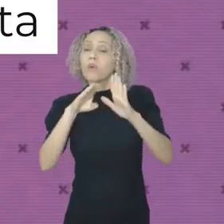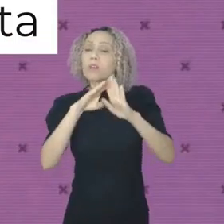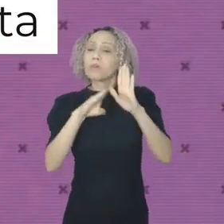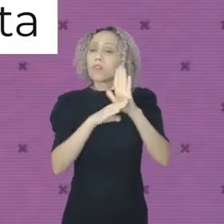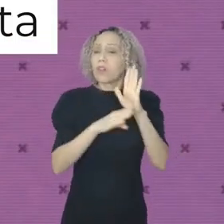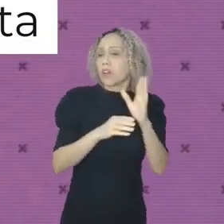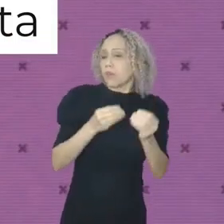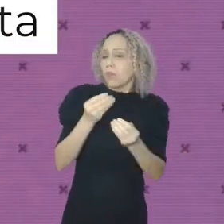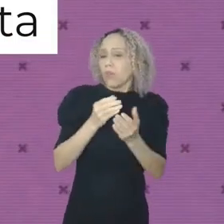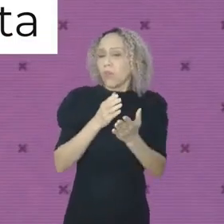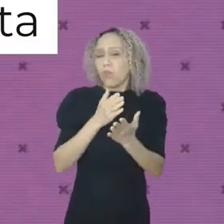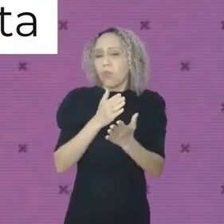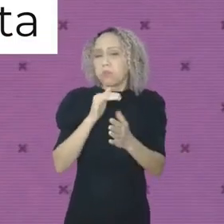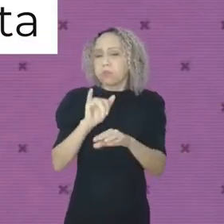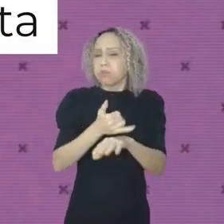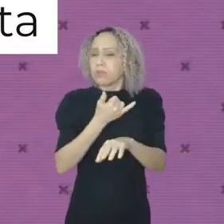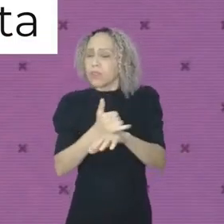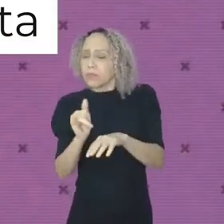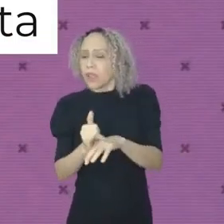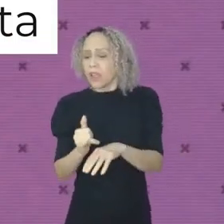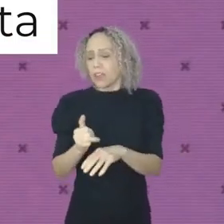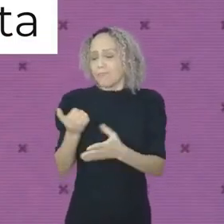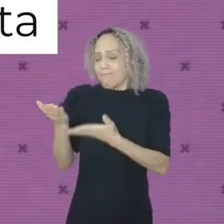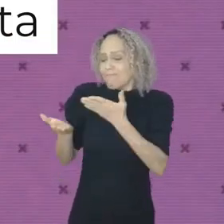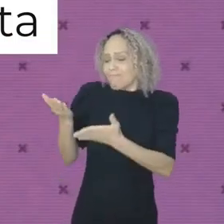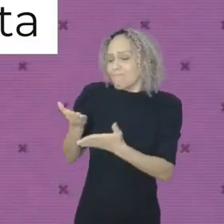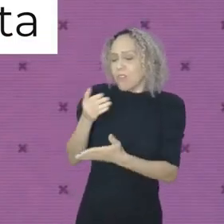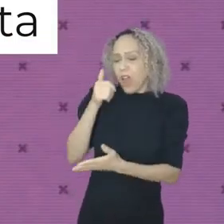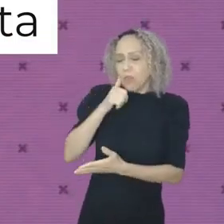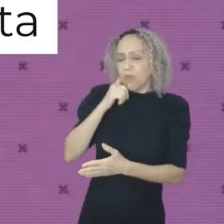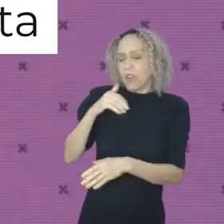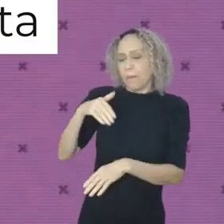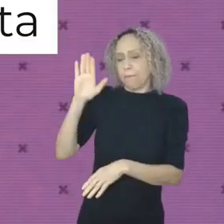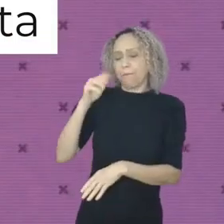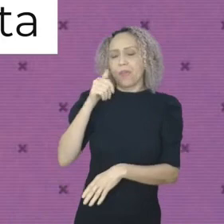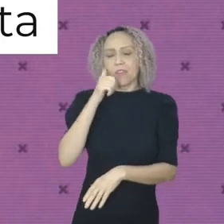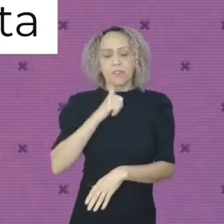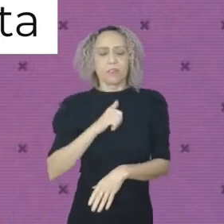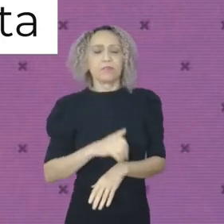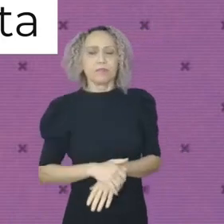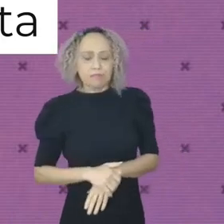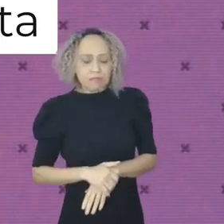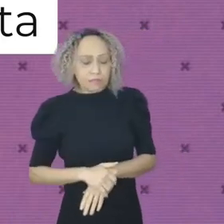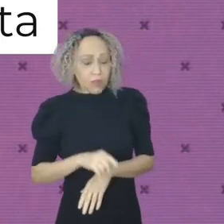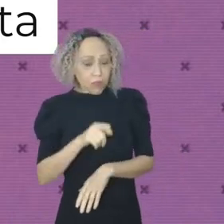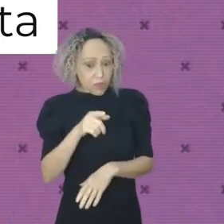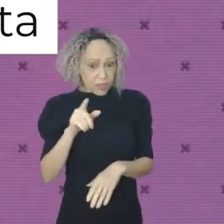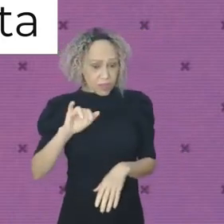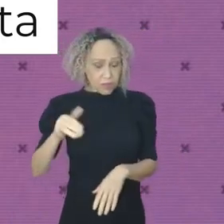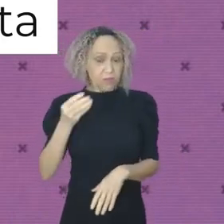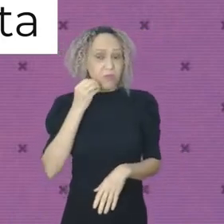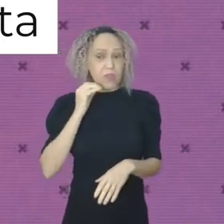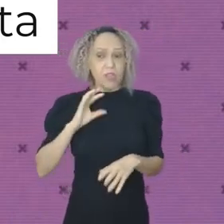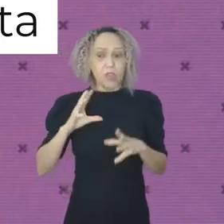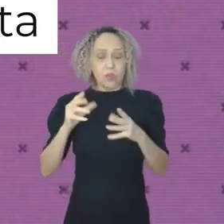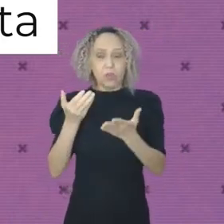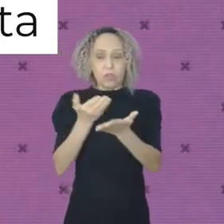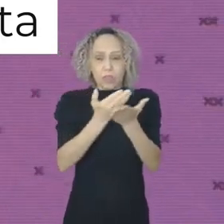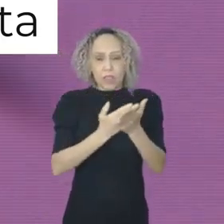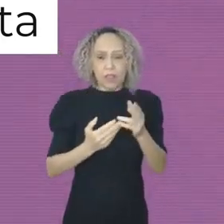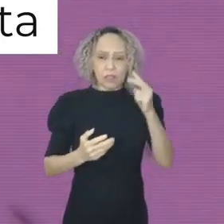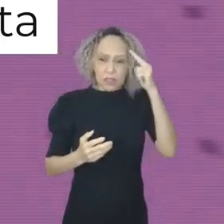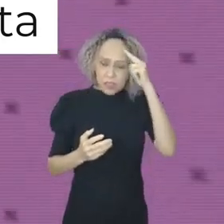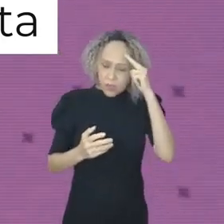próximos passos para melhorar o atendimento às mulheres. Não perca as próximas aulas do Tevelas por Elas Formação, de segunda a